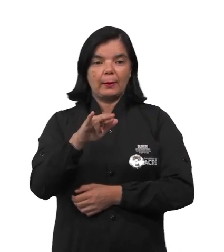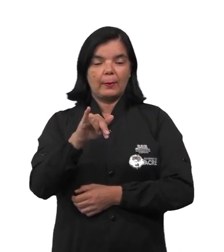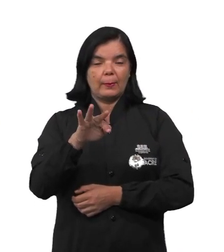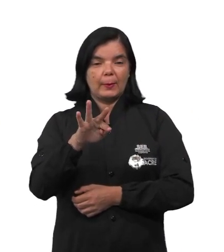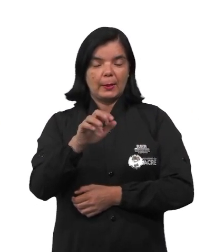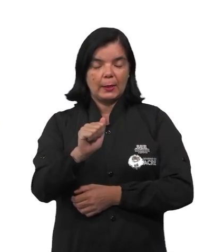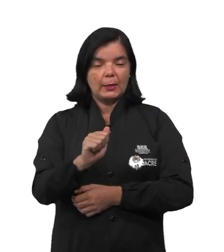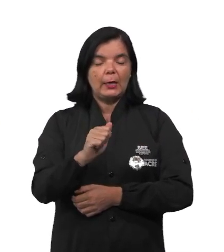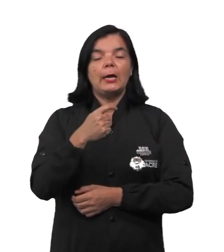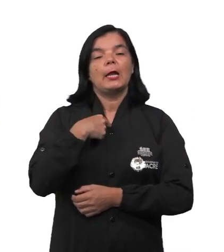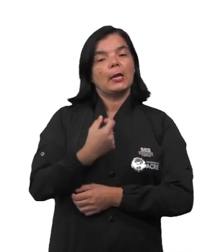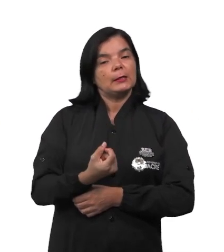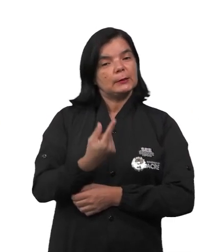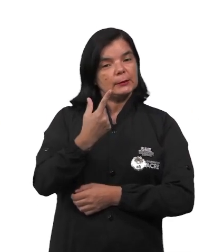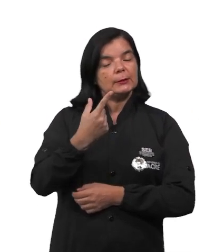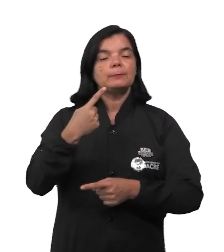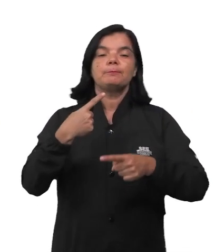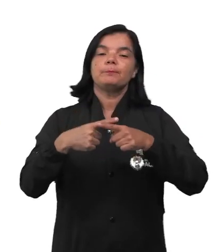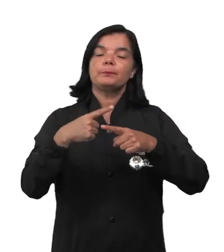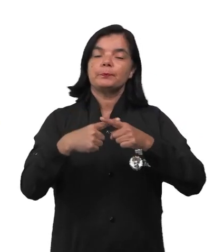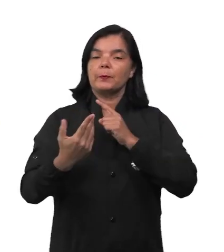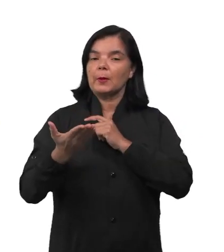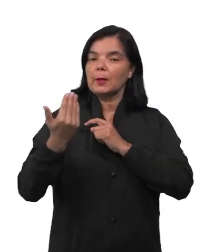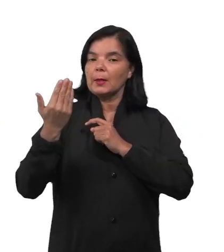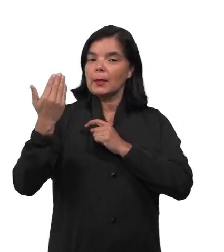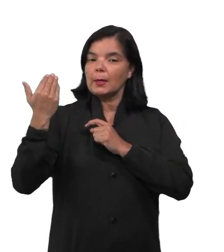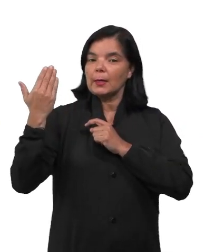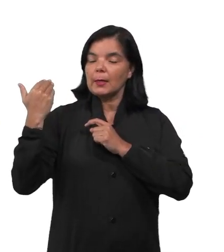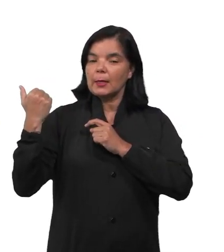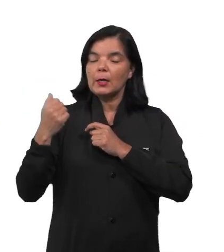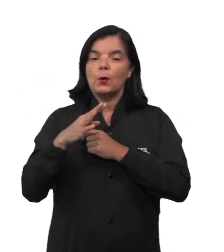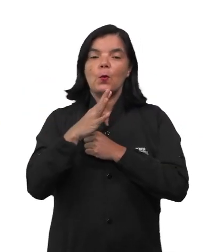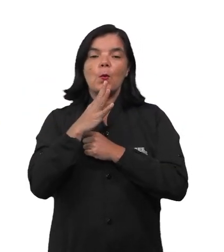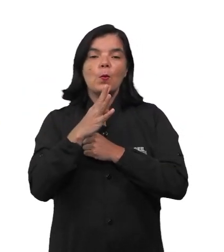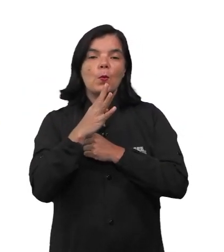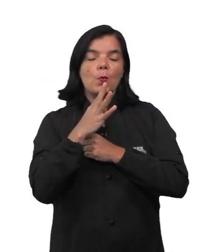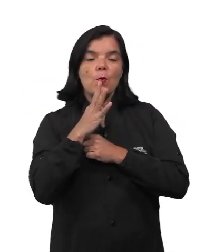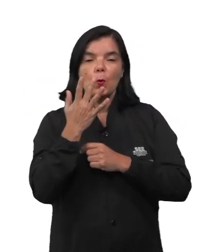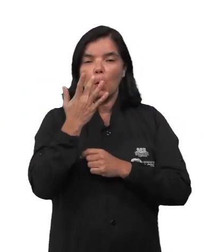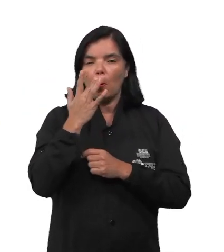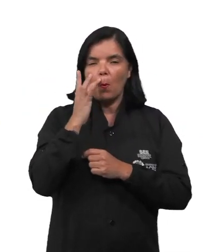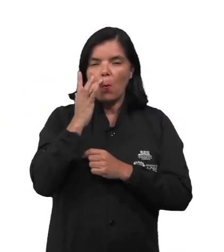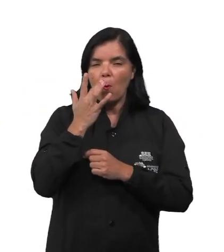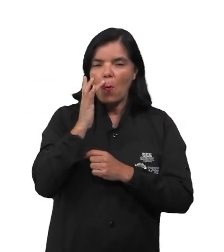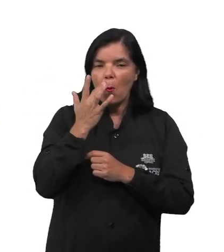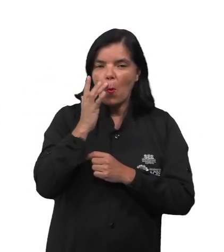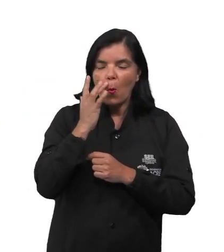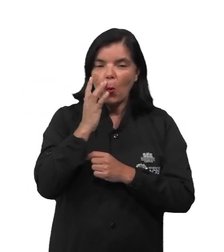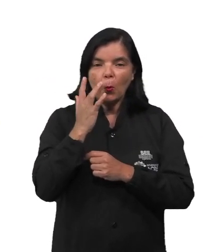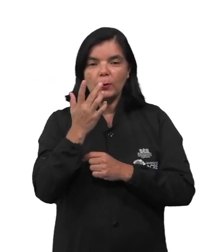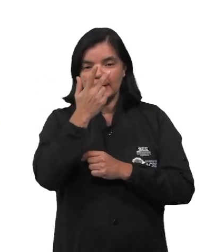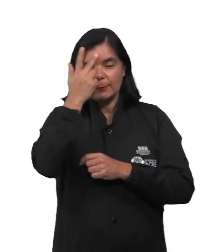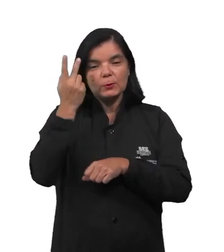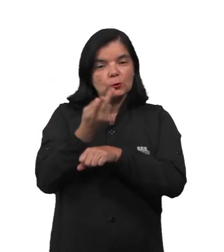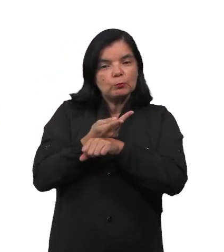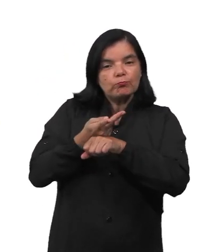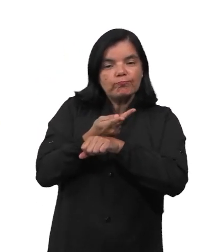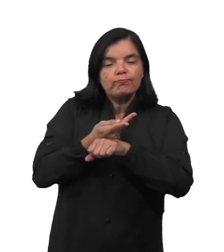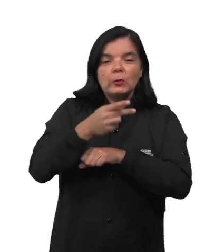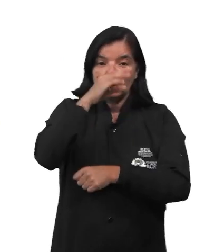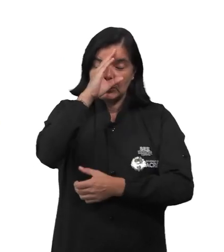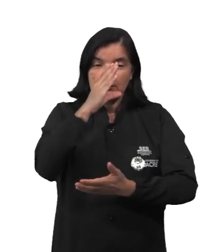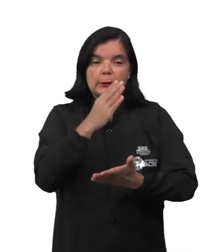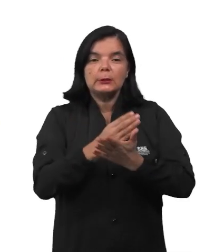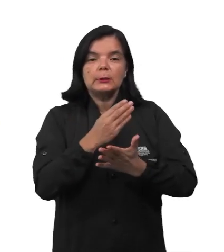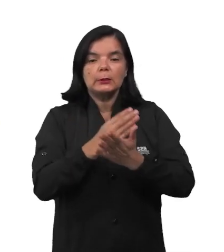ela tem uma curiosidade porque antigamente a pirita ela era conhecida como ouro dos tolos, né? Então os garimpeiros, eles